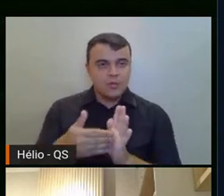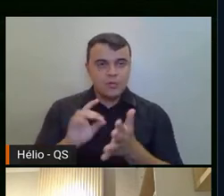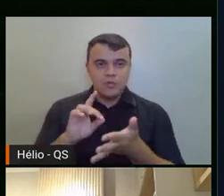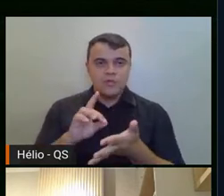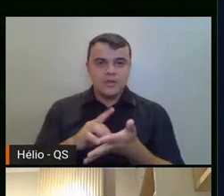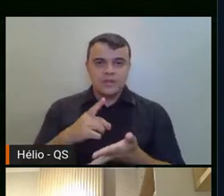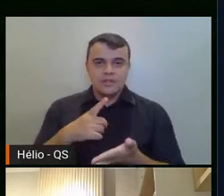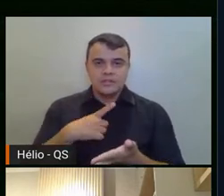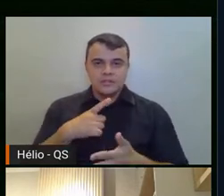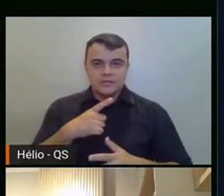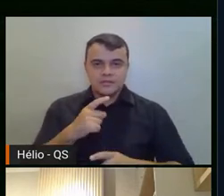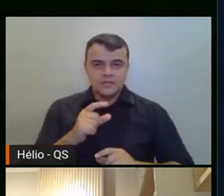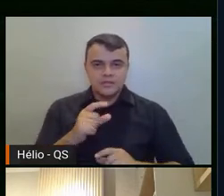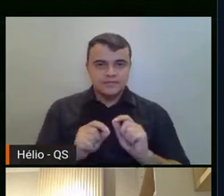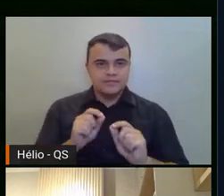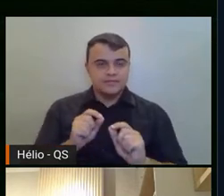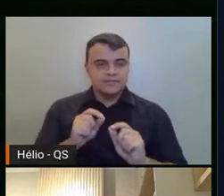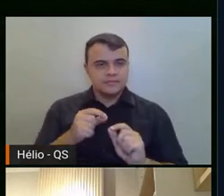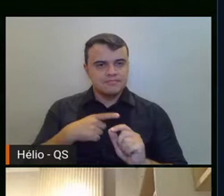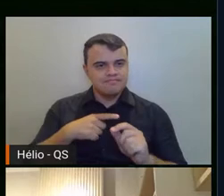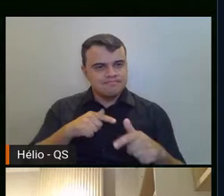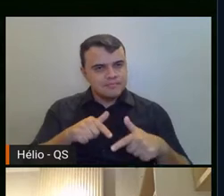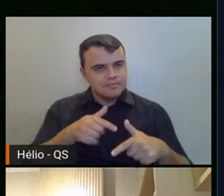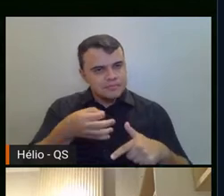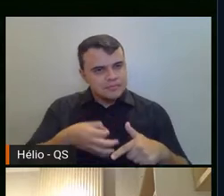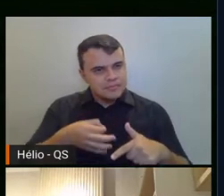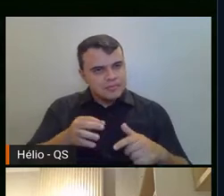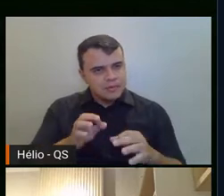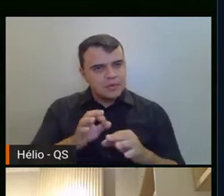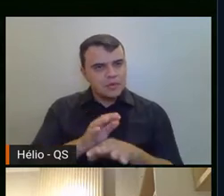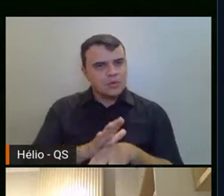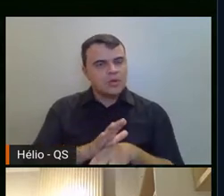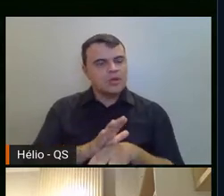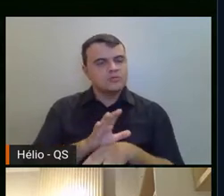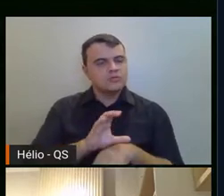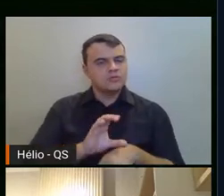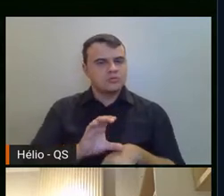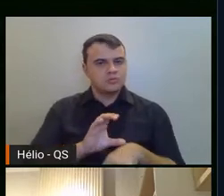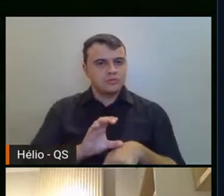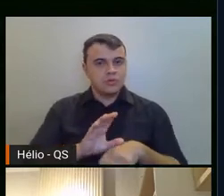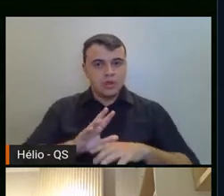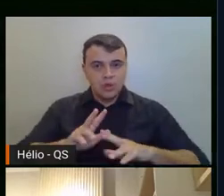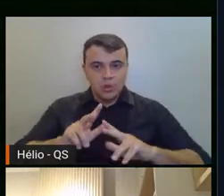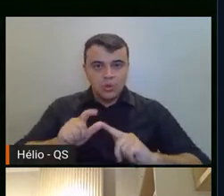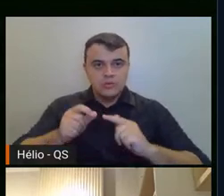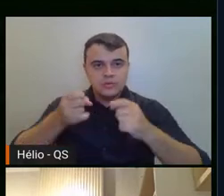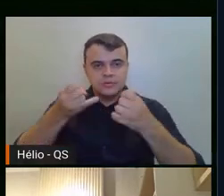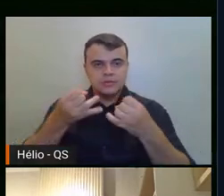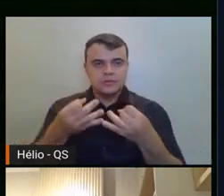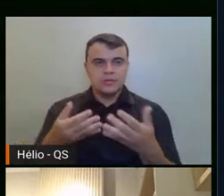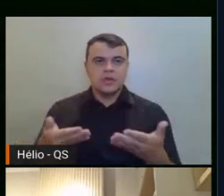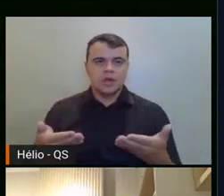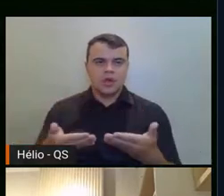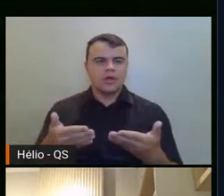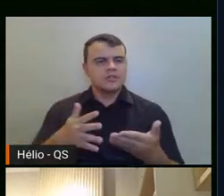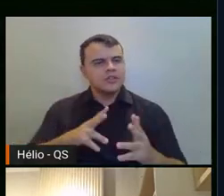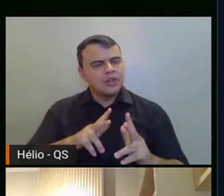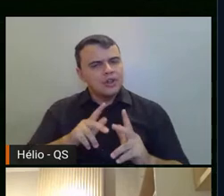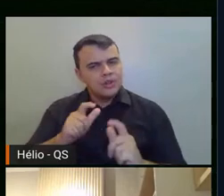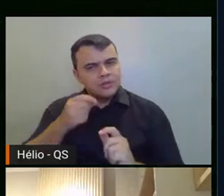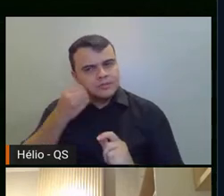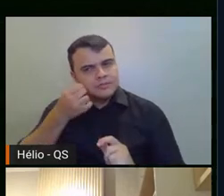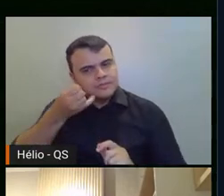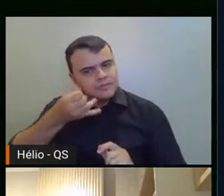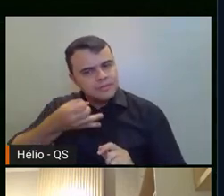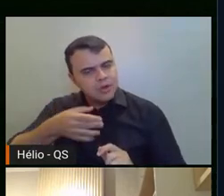é tão dedicados aí em concluir essa jornada tendo em vista tudo isso que a gente passou aqui né galera toda essa experiência que